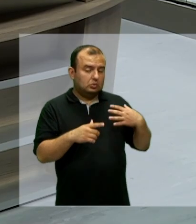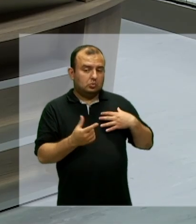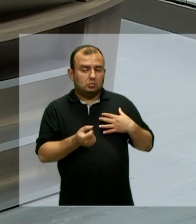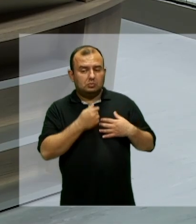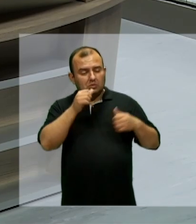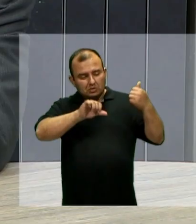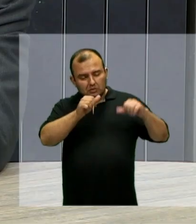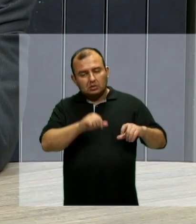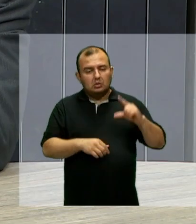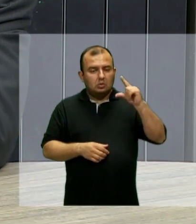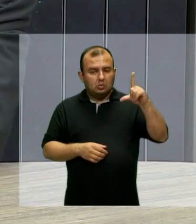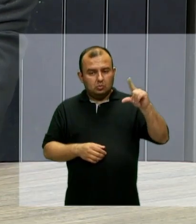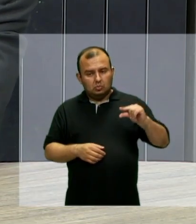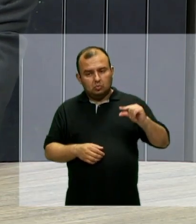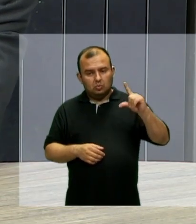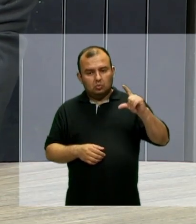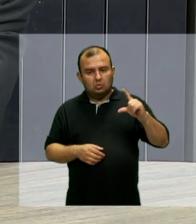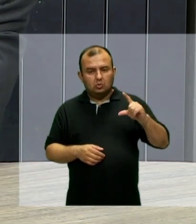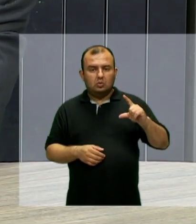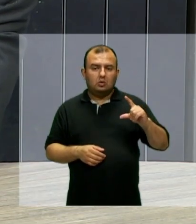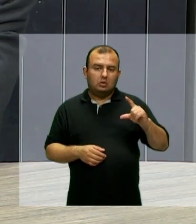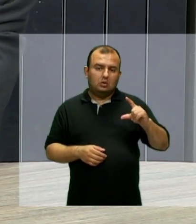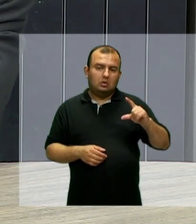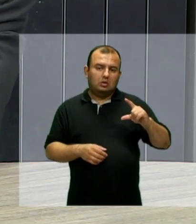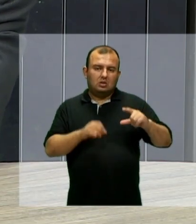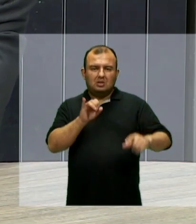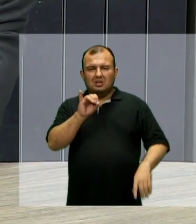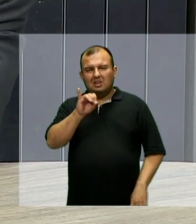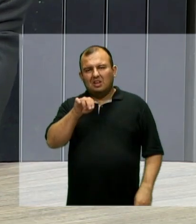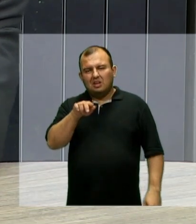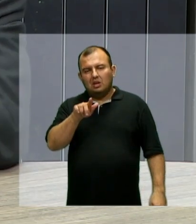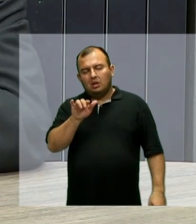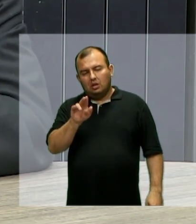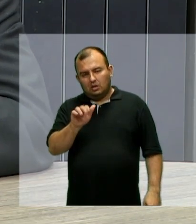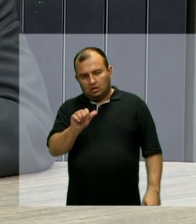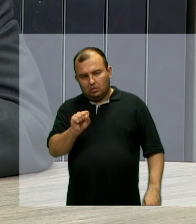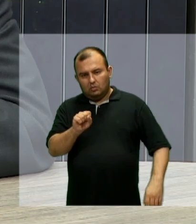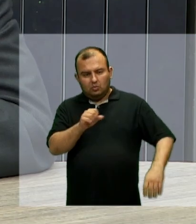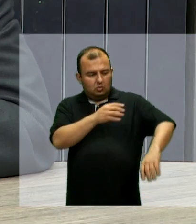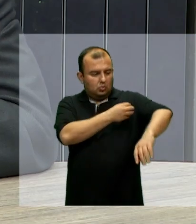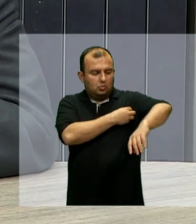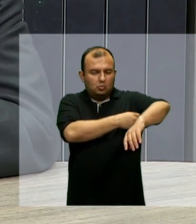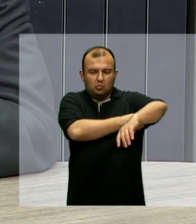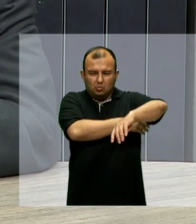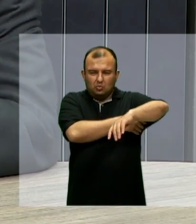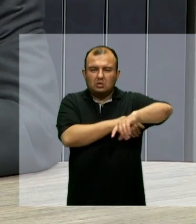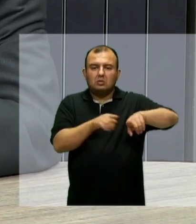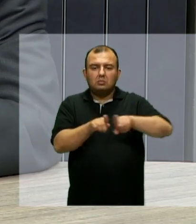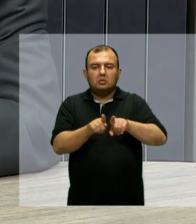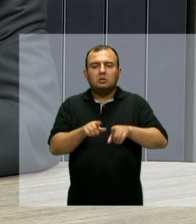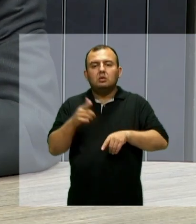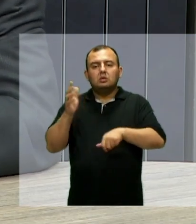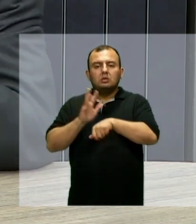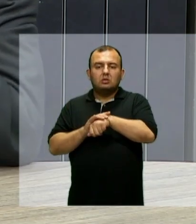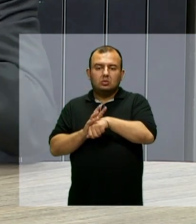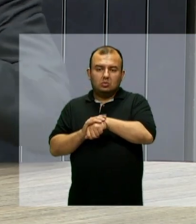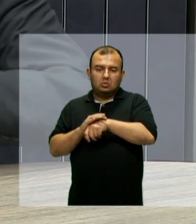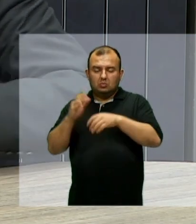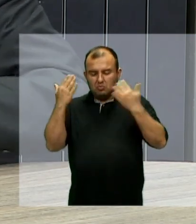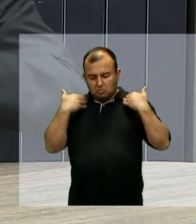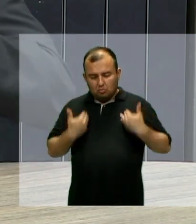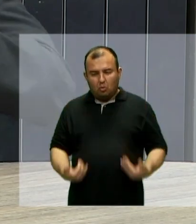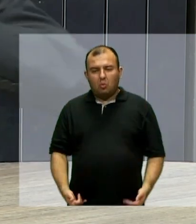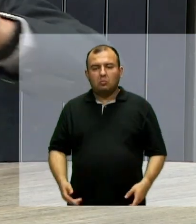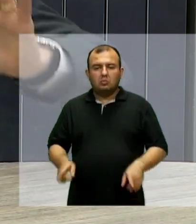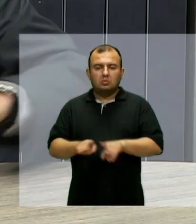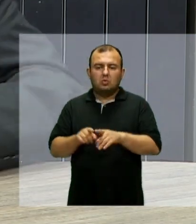o tamanho do tumor, se existem ínguas, vamos chamar de ínguas, linfonodos na axila comprometidos, e se eu tenho doença pelo corpo,